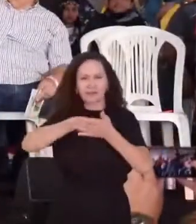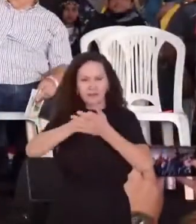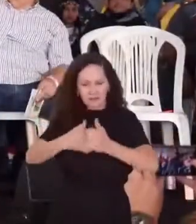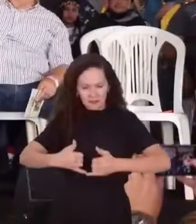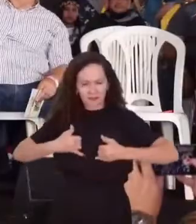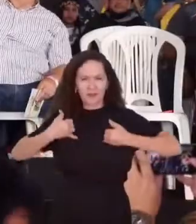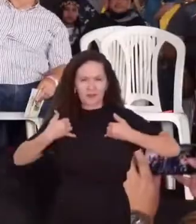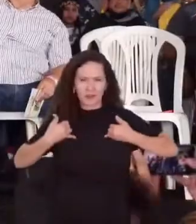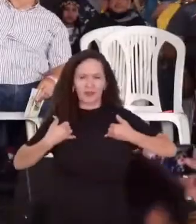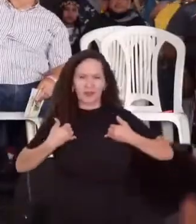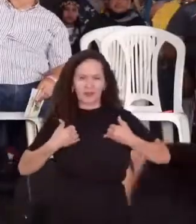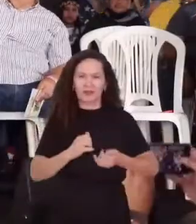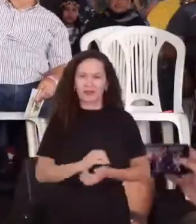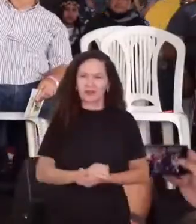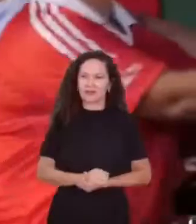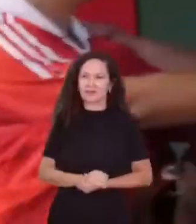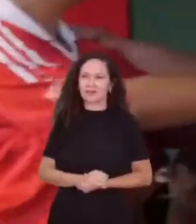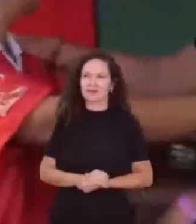Obrigada,